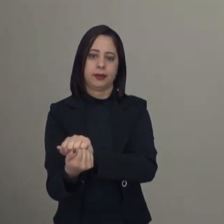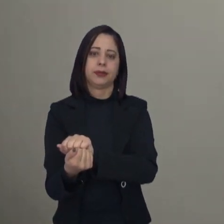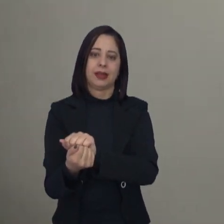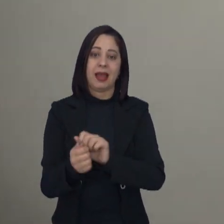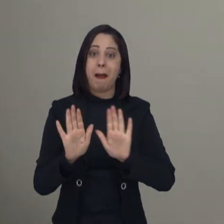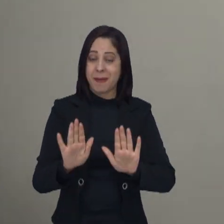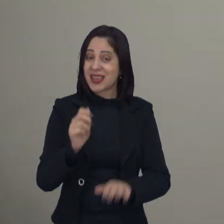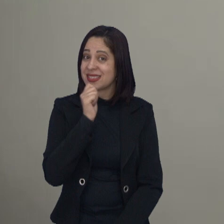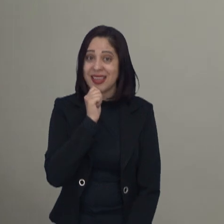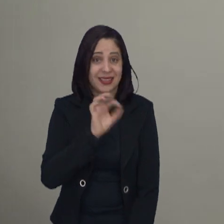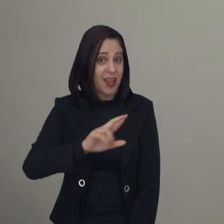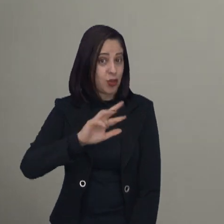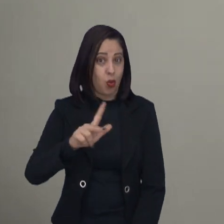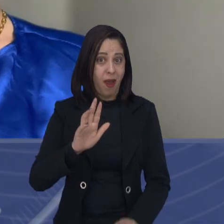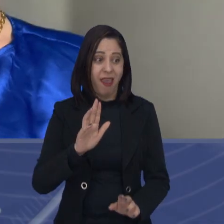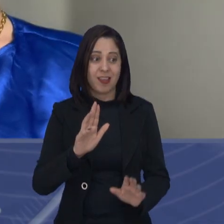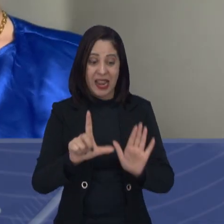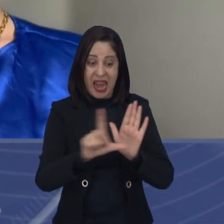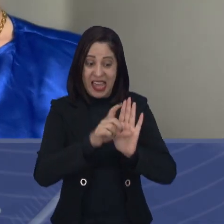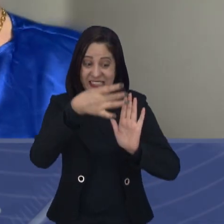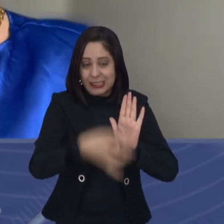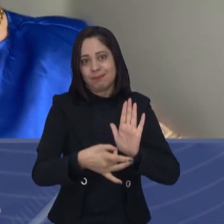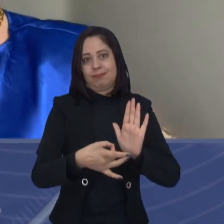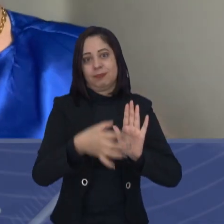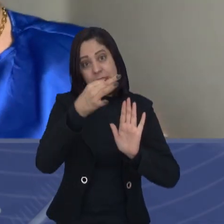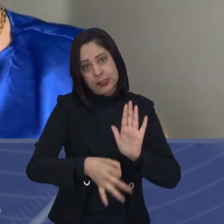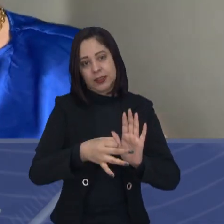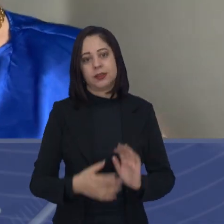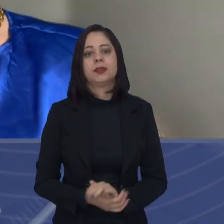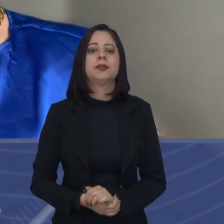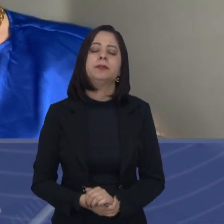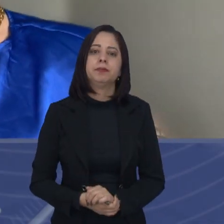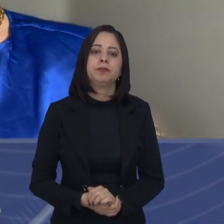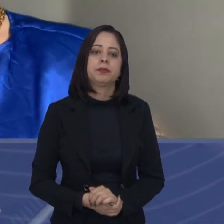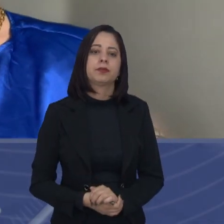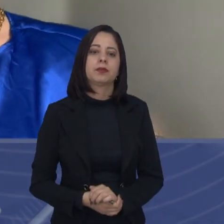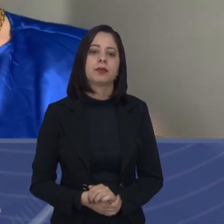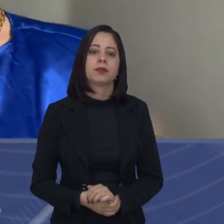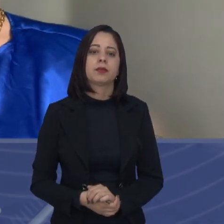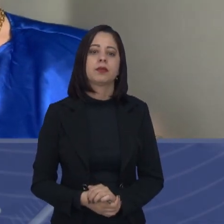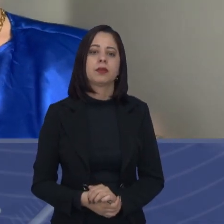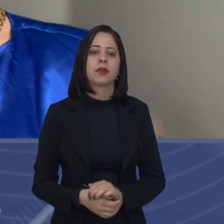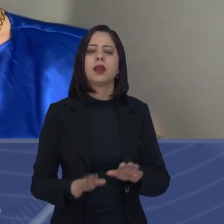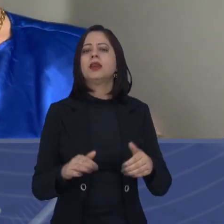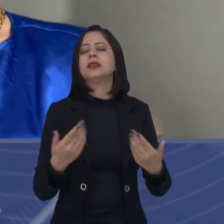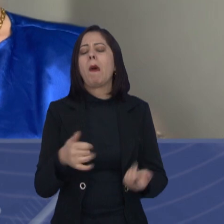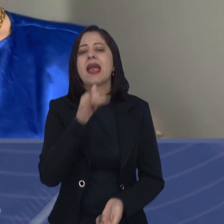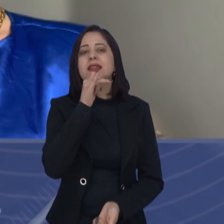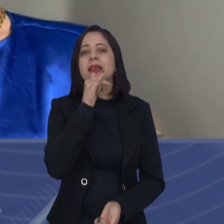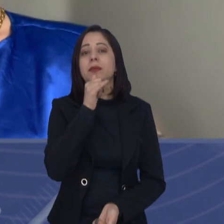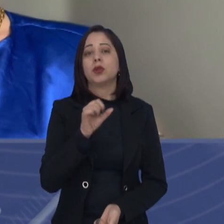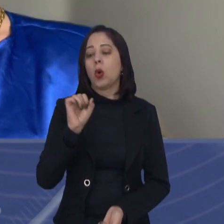mas ainda não é específico. E, Júlia, uma outra dúvida, como que funciona a declaração sobre rendimentos, por exemplo,